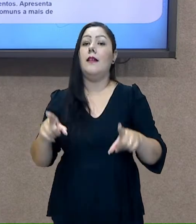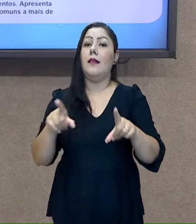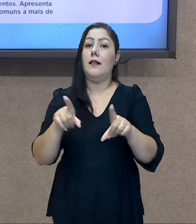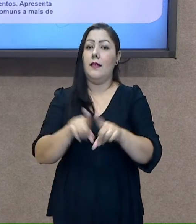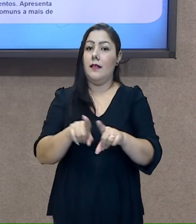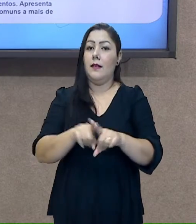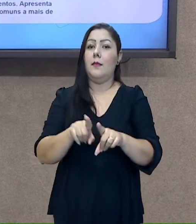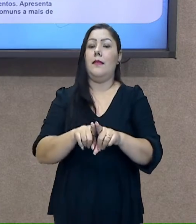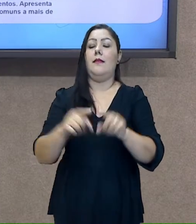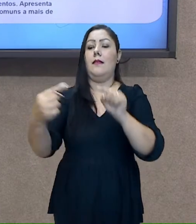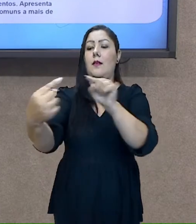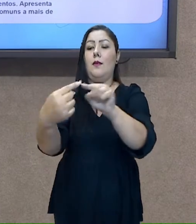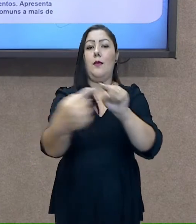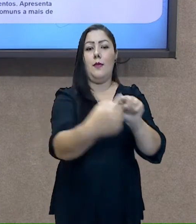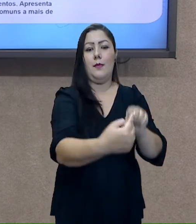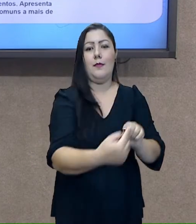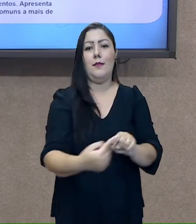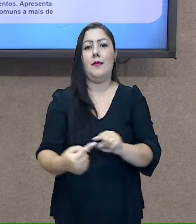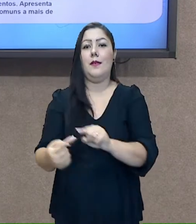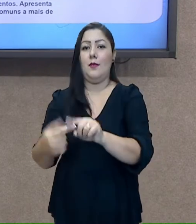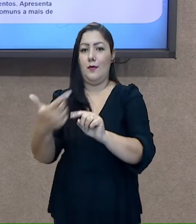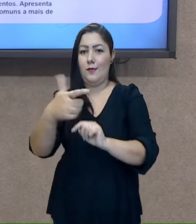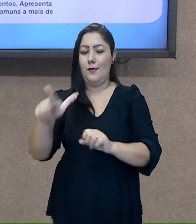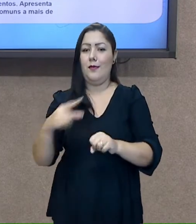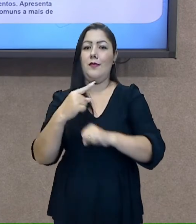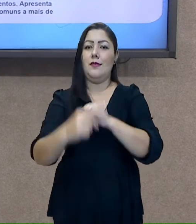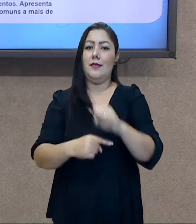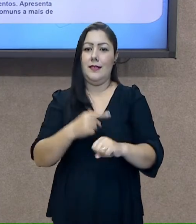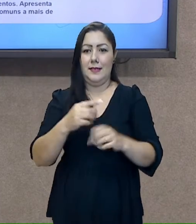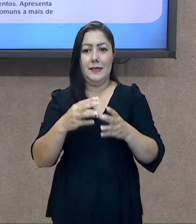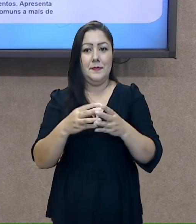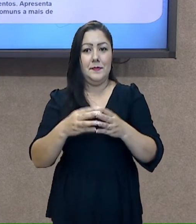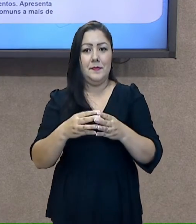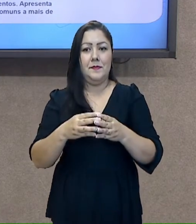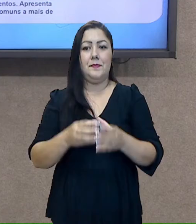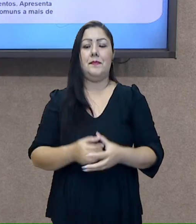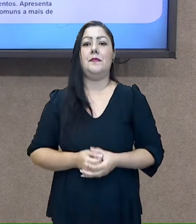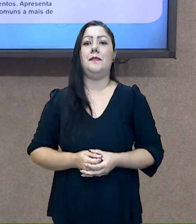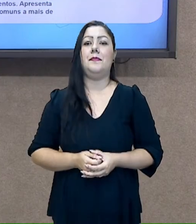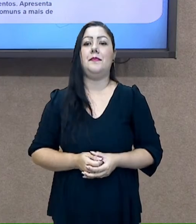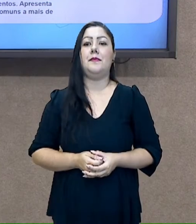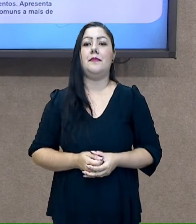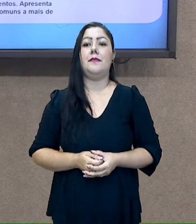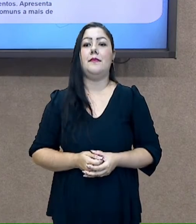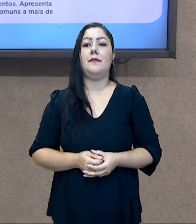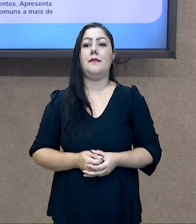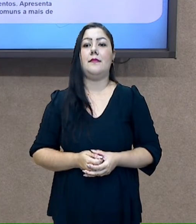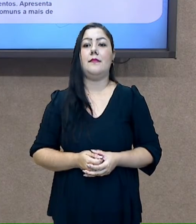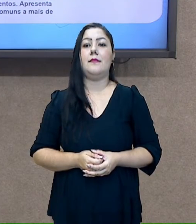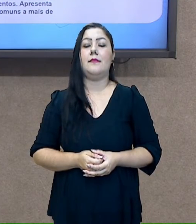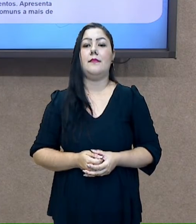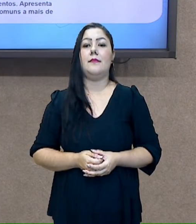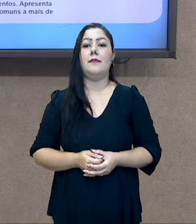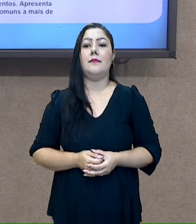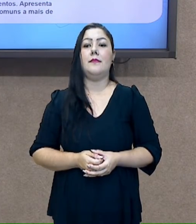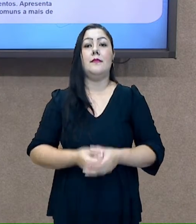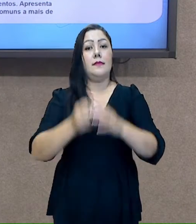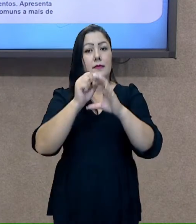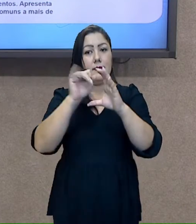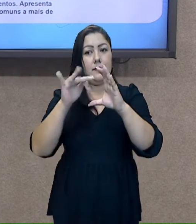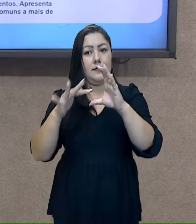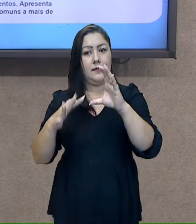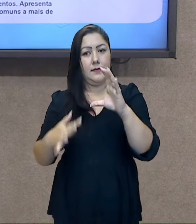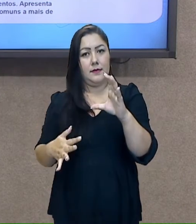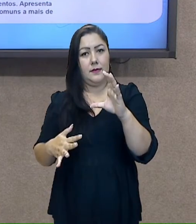também com outros elementos químicos. Então, os elementos que apresentam essas características